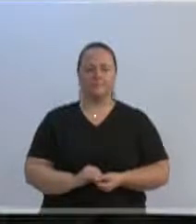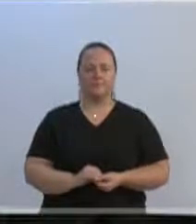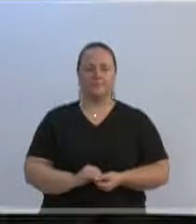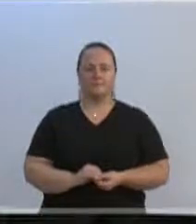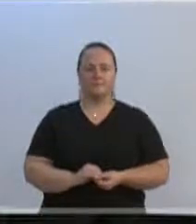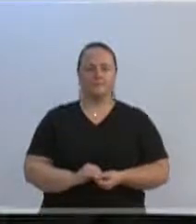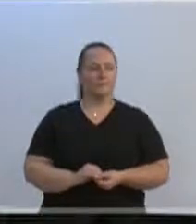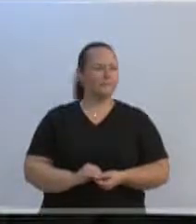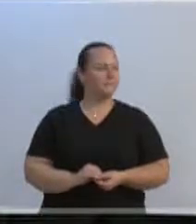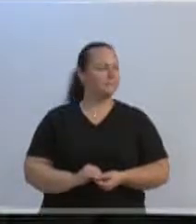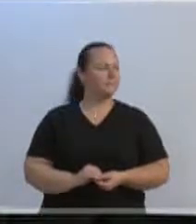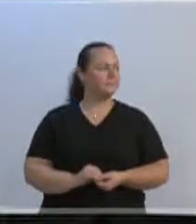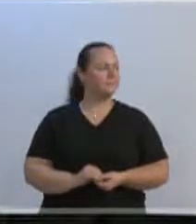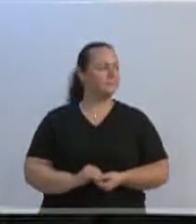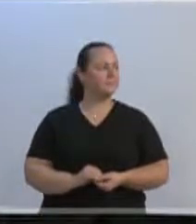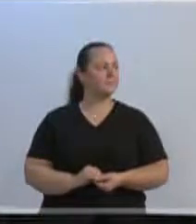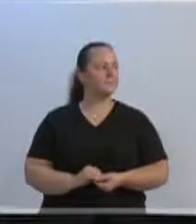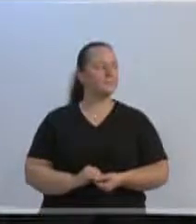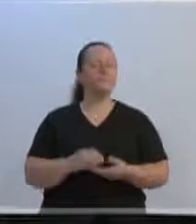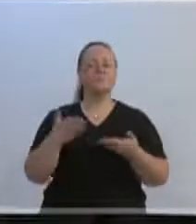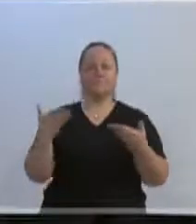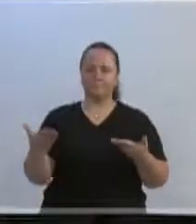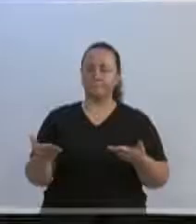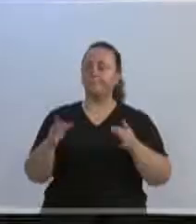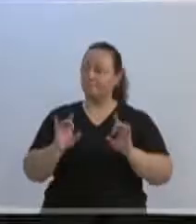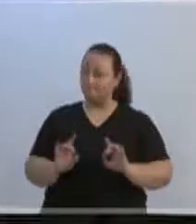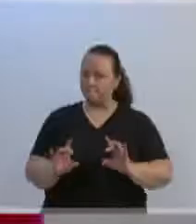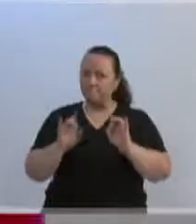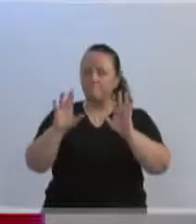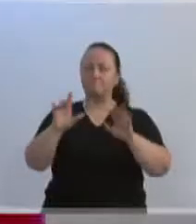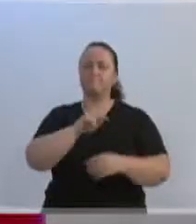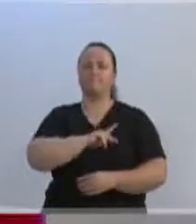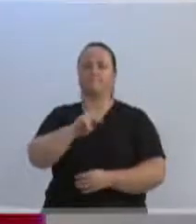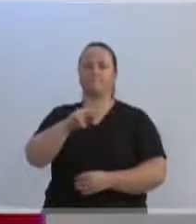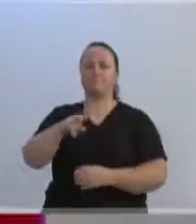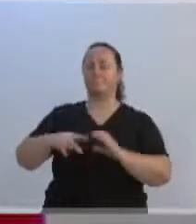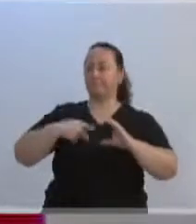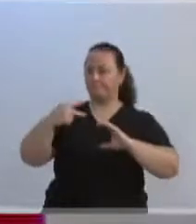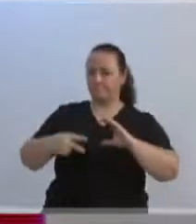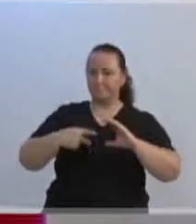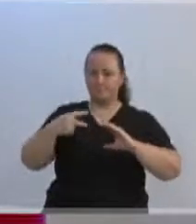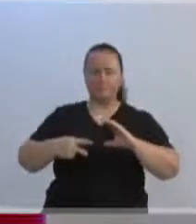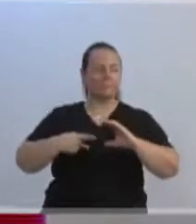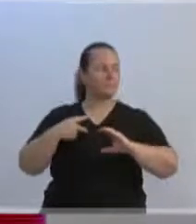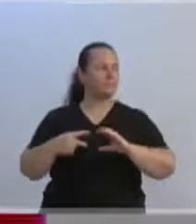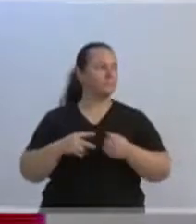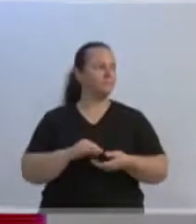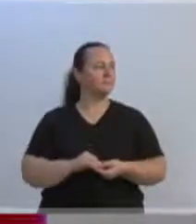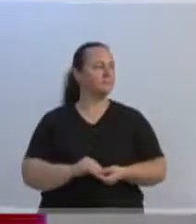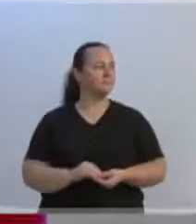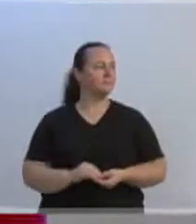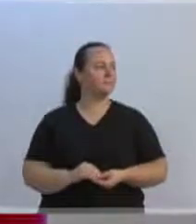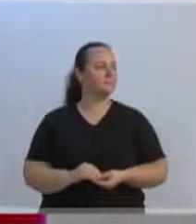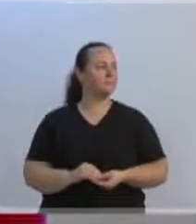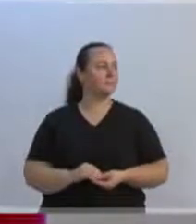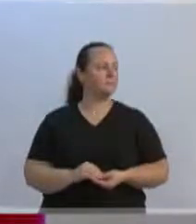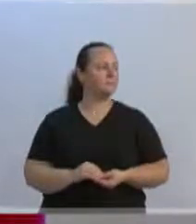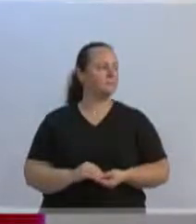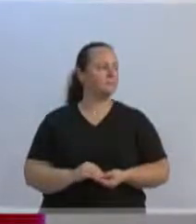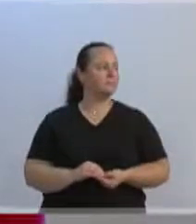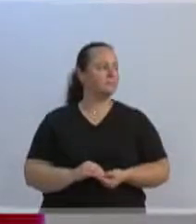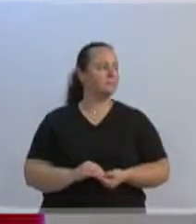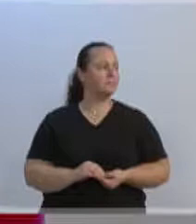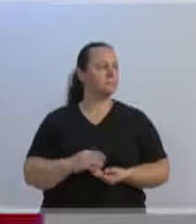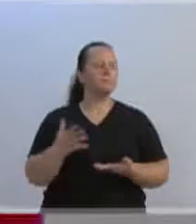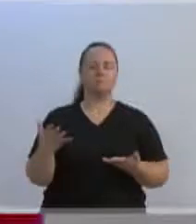ele disse excelentíssimo presidente da câmara de vereadores na presença do senhor do